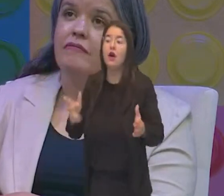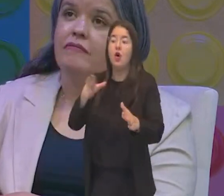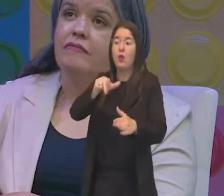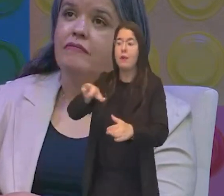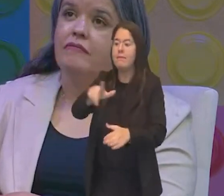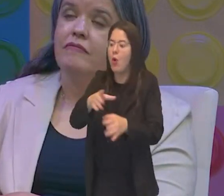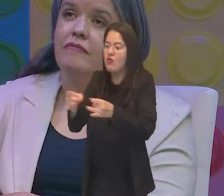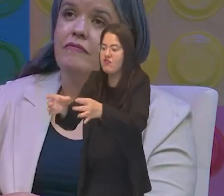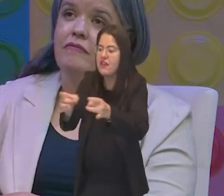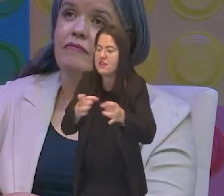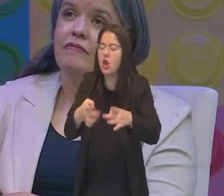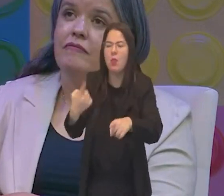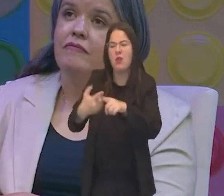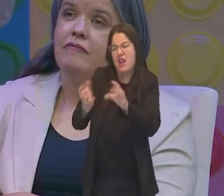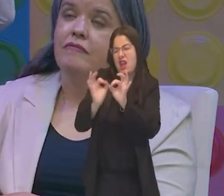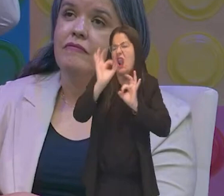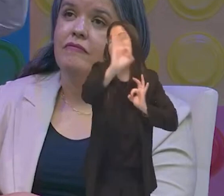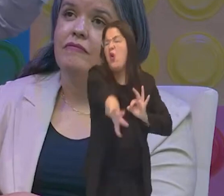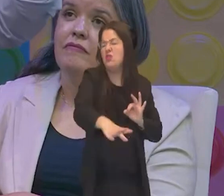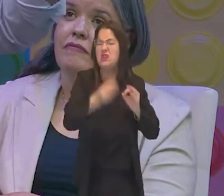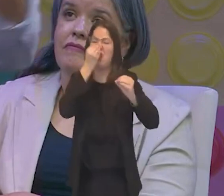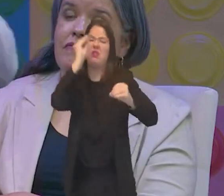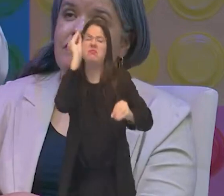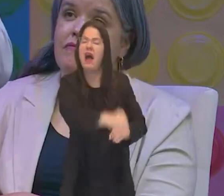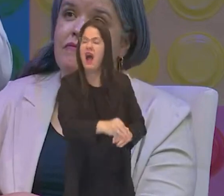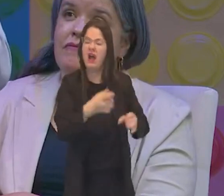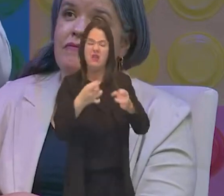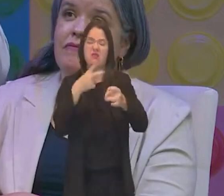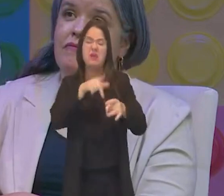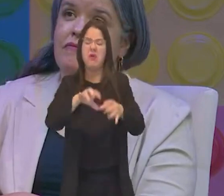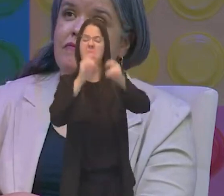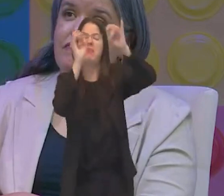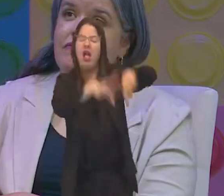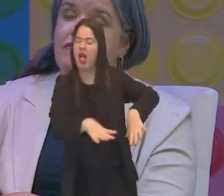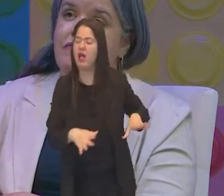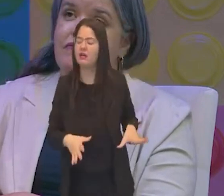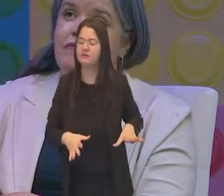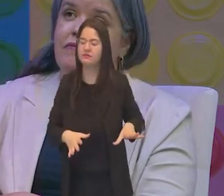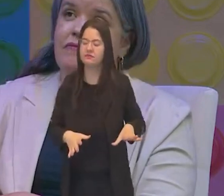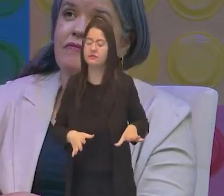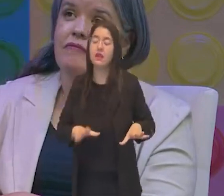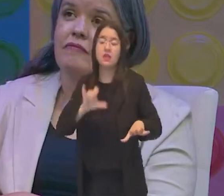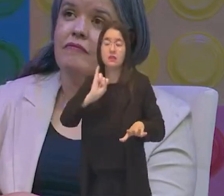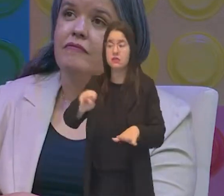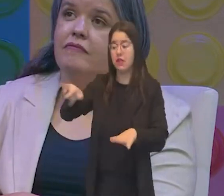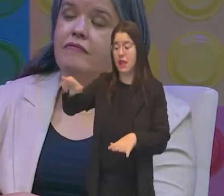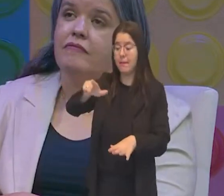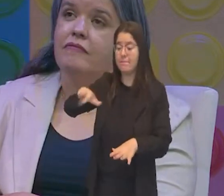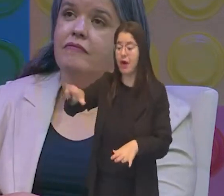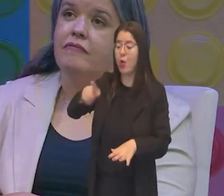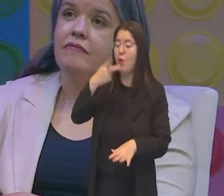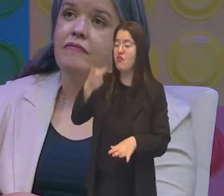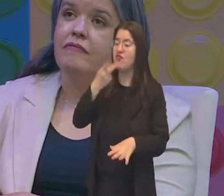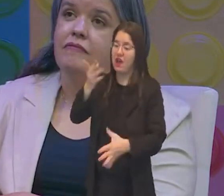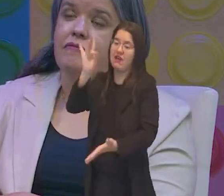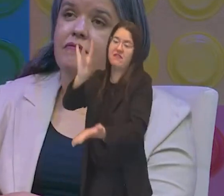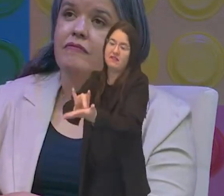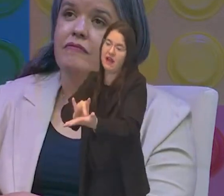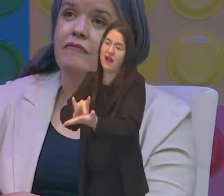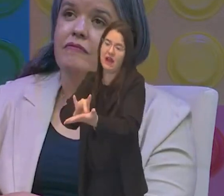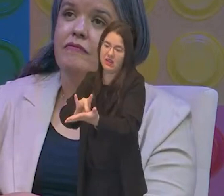porque o queriam longe mesmo, né? Queriam que eles fossem para longe. Além do mais, se eles falassem o que aconteceu, pagariam um preço,